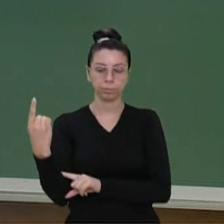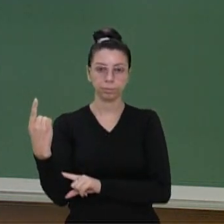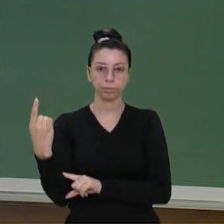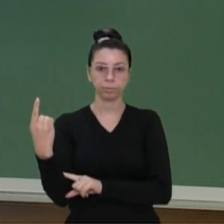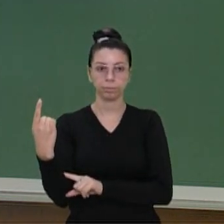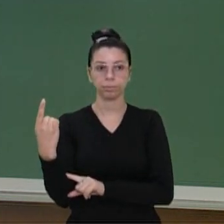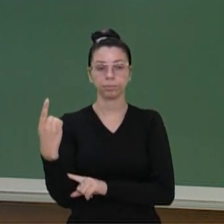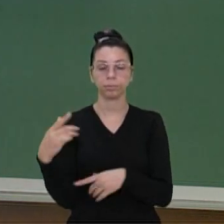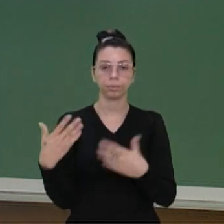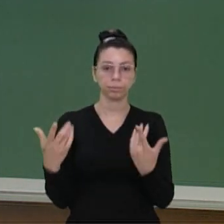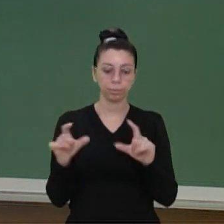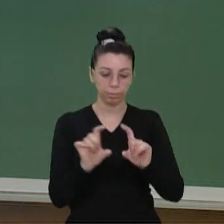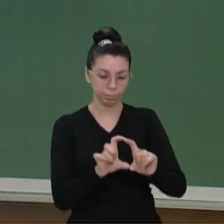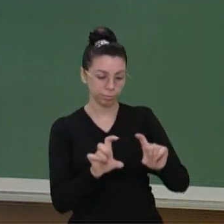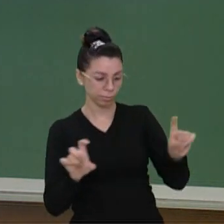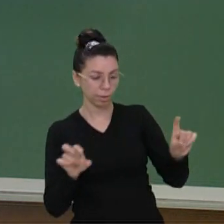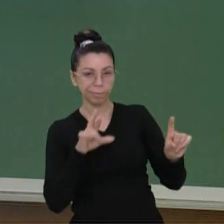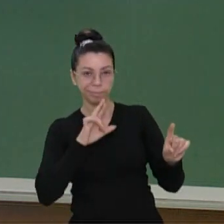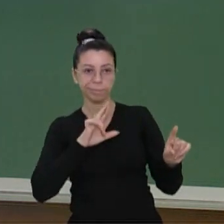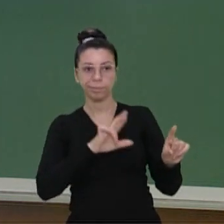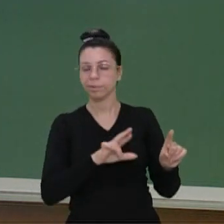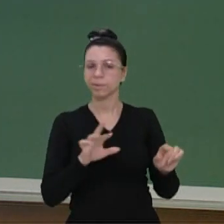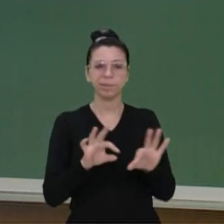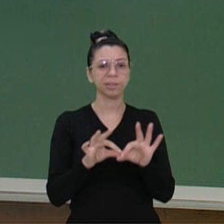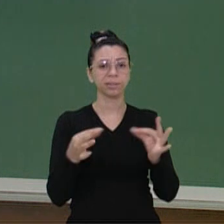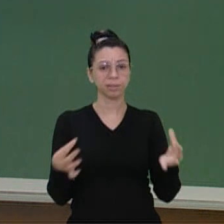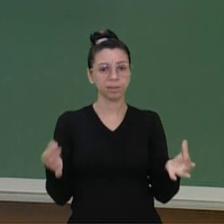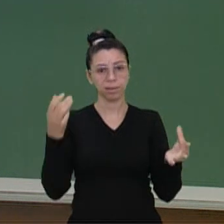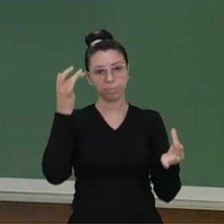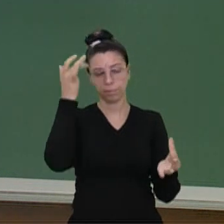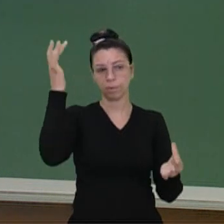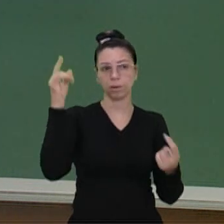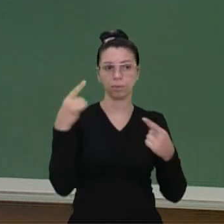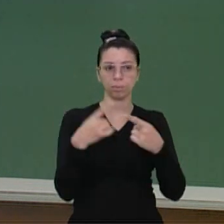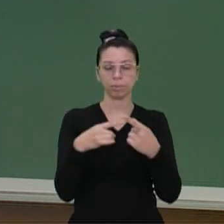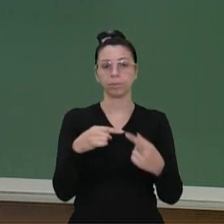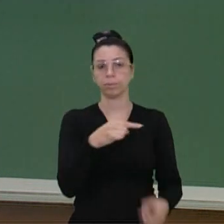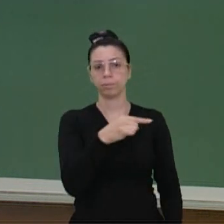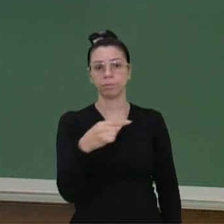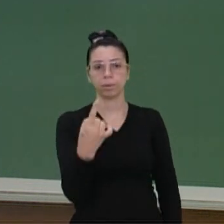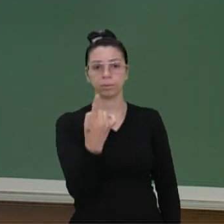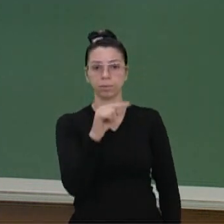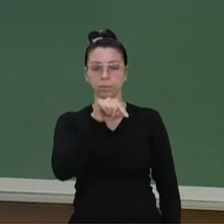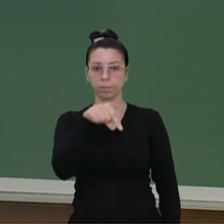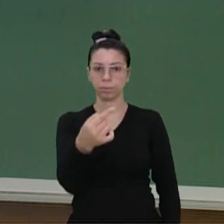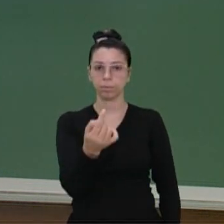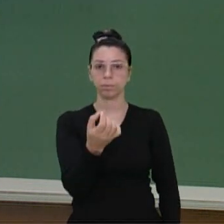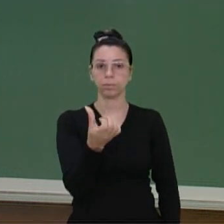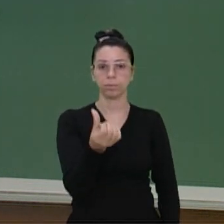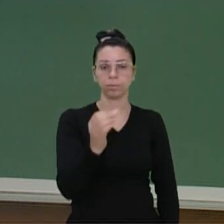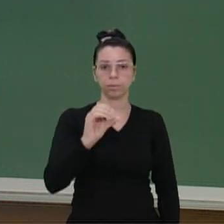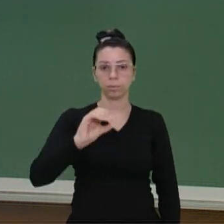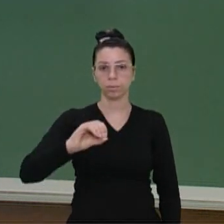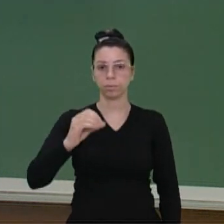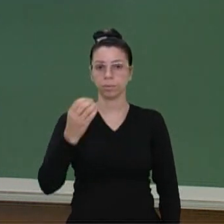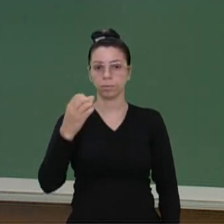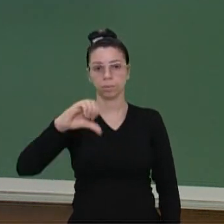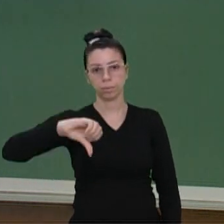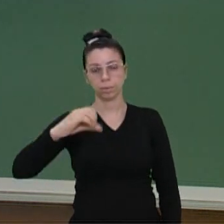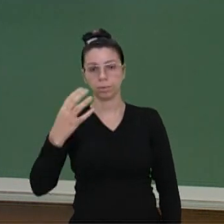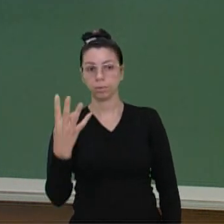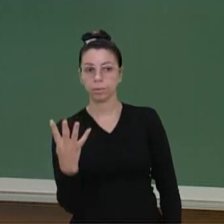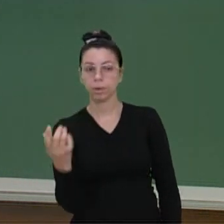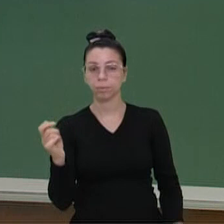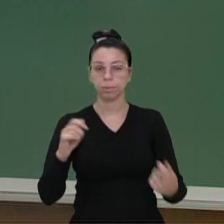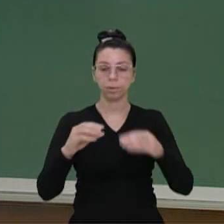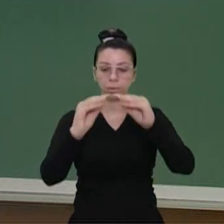Bem, aqui para resolver fica fácil, porque esse menos 1,6094, a gente